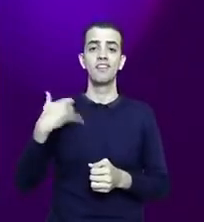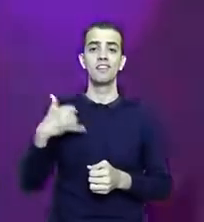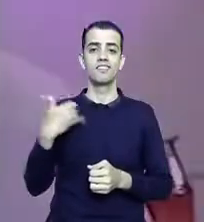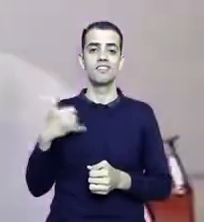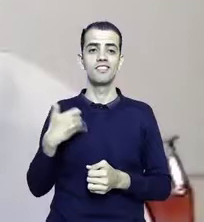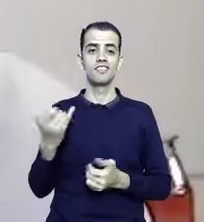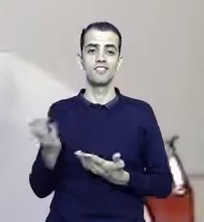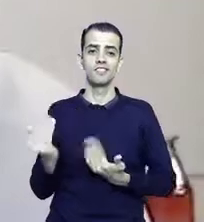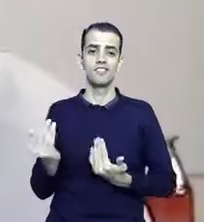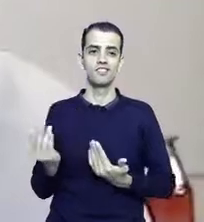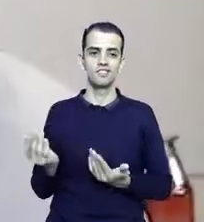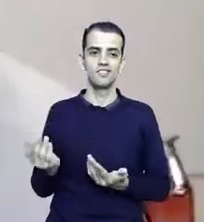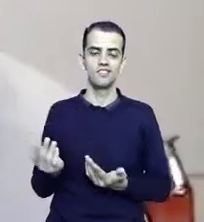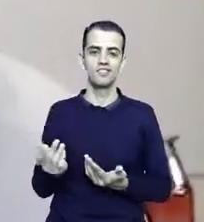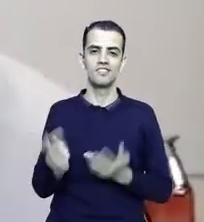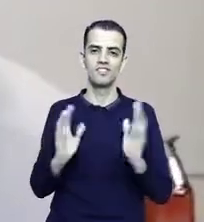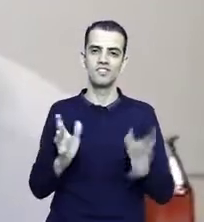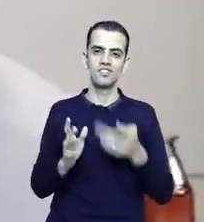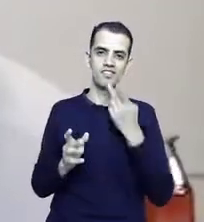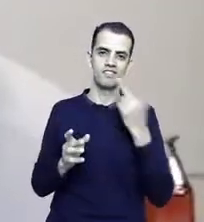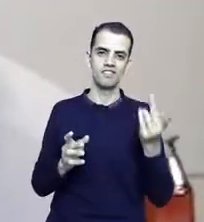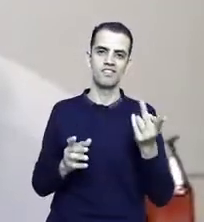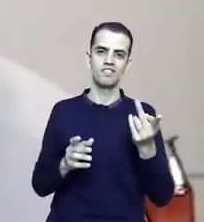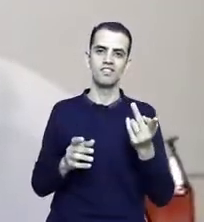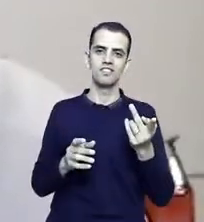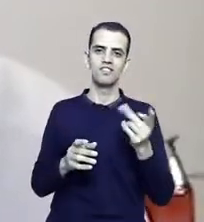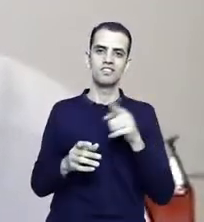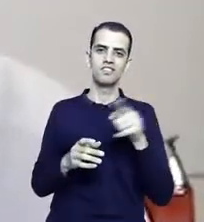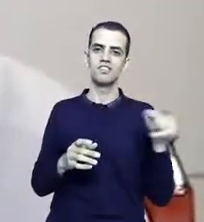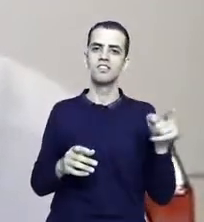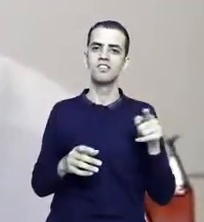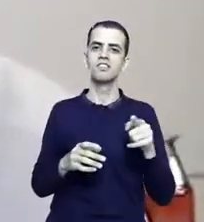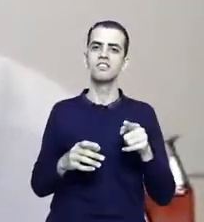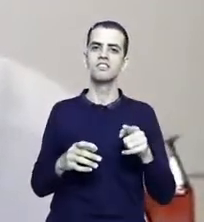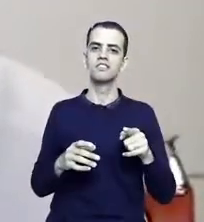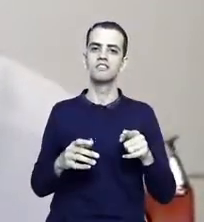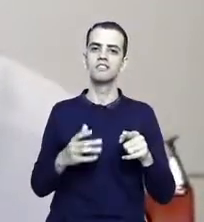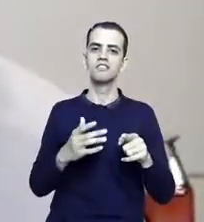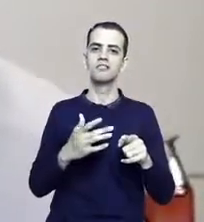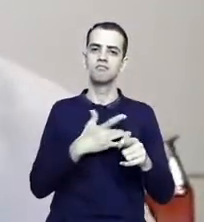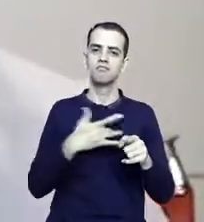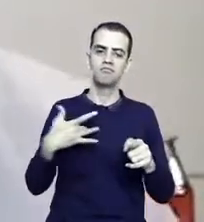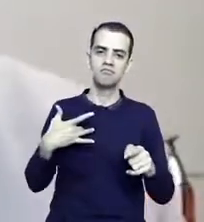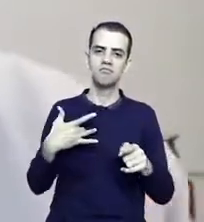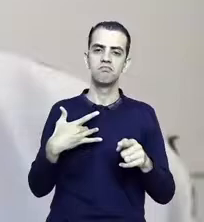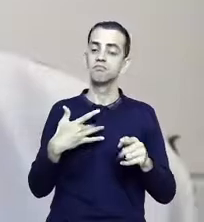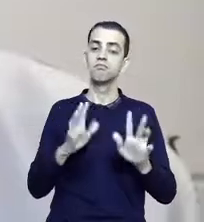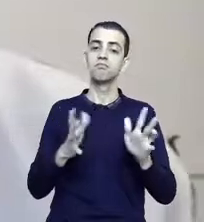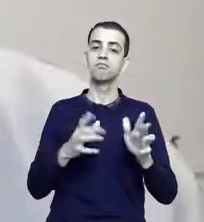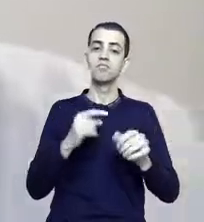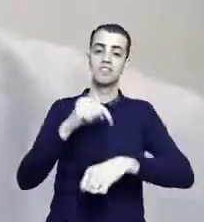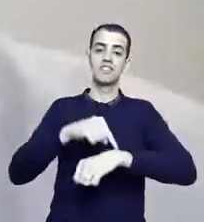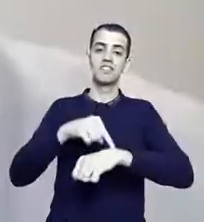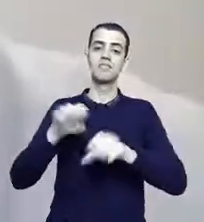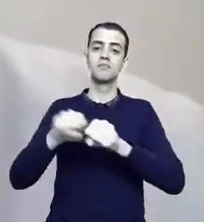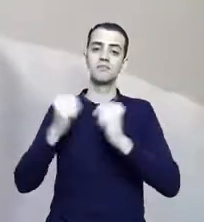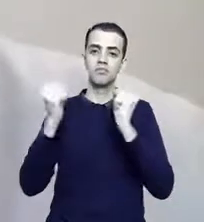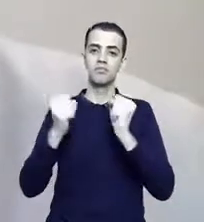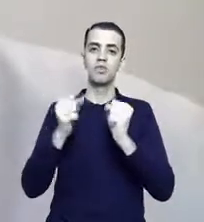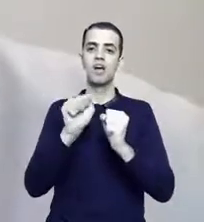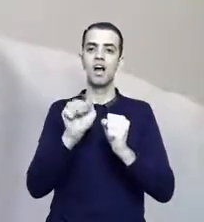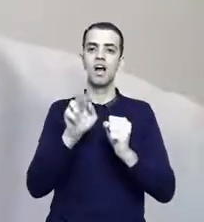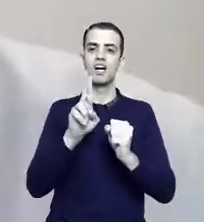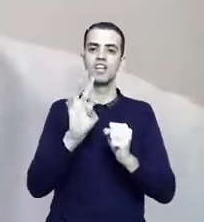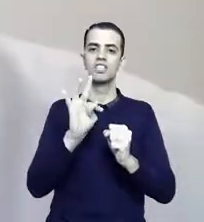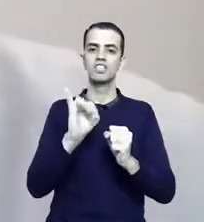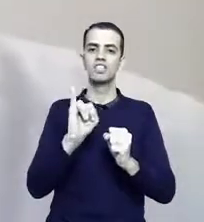né? O doutor Diego já falou dos fatores aí da fratura, né? Da face articular, da